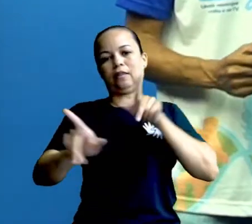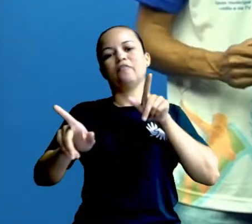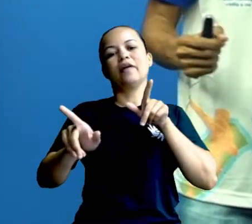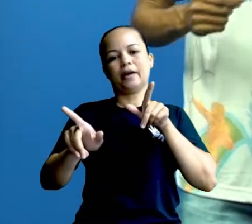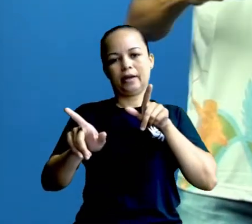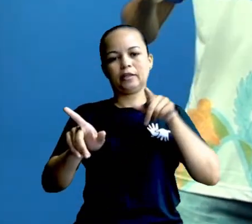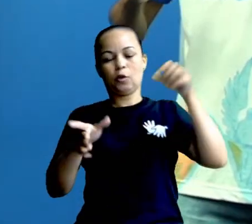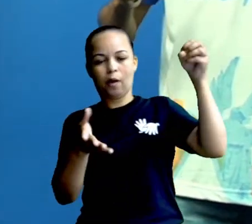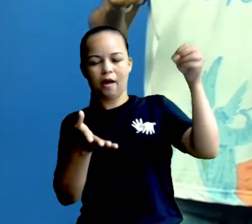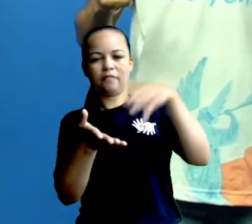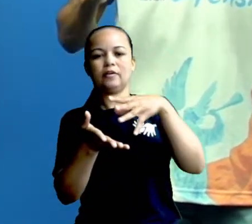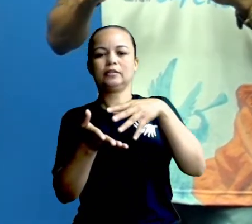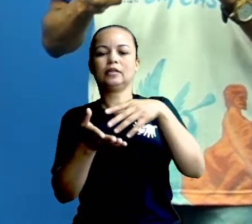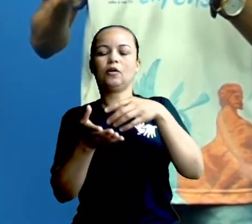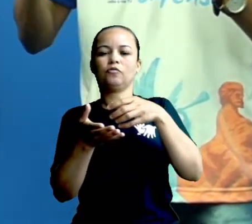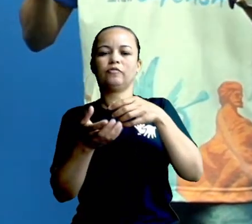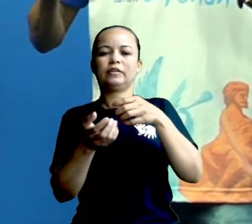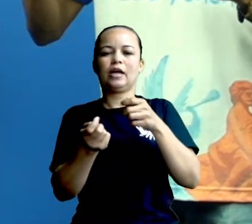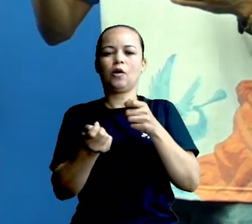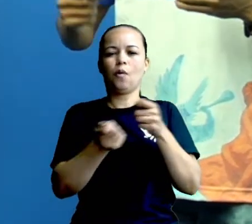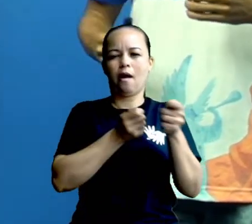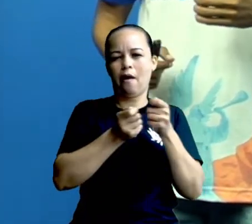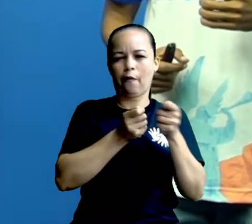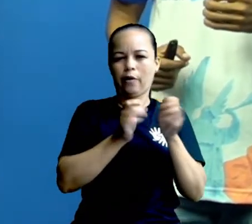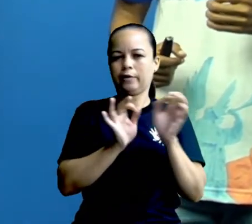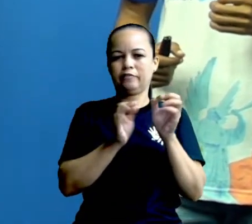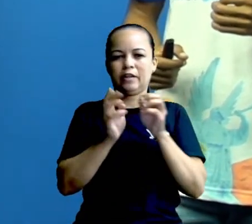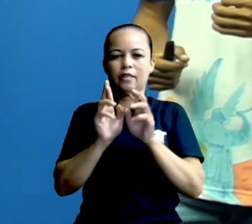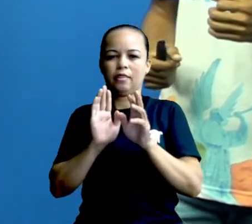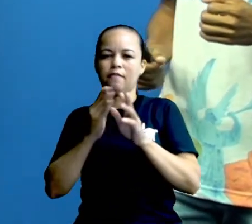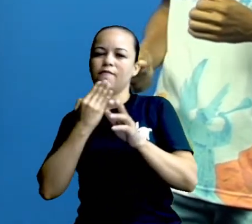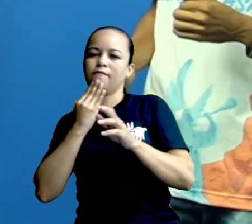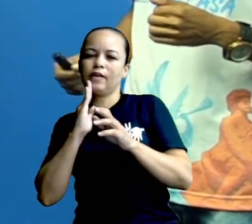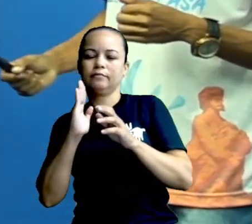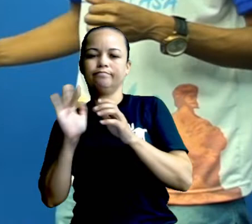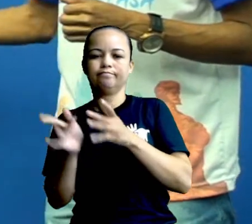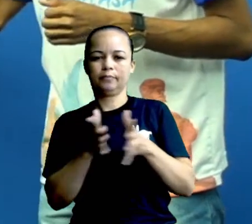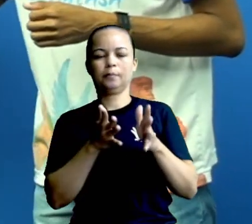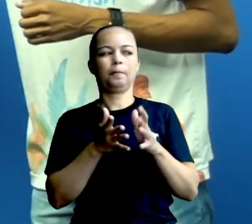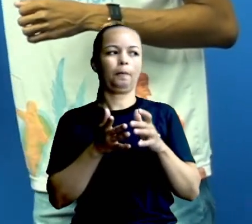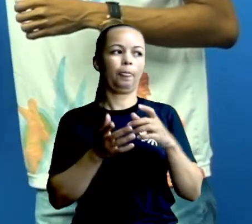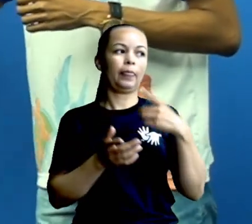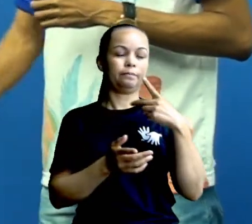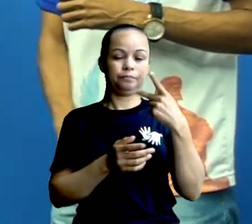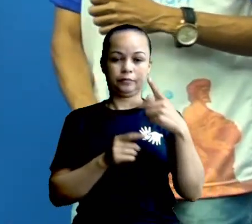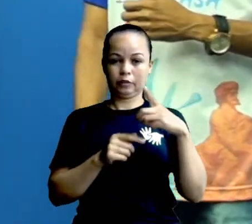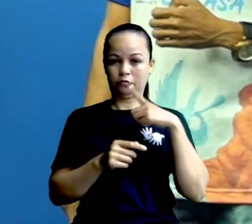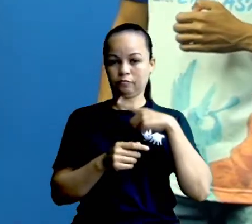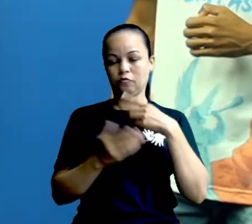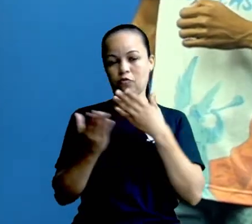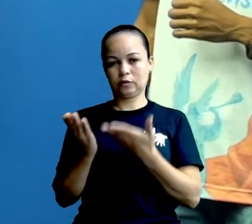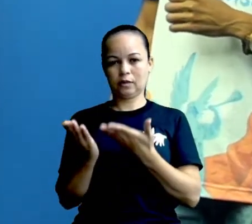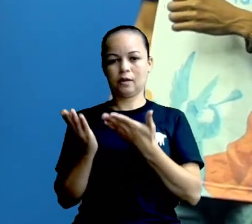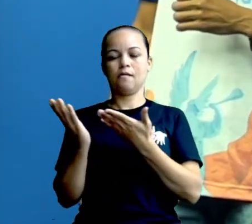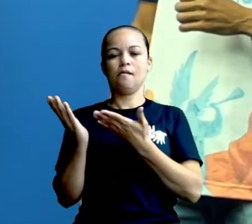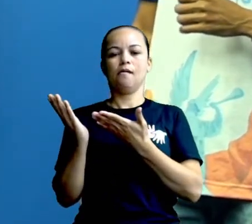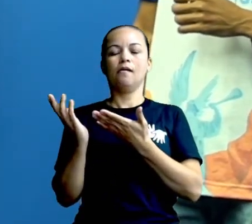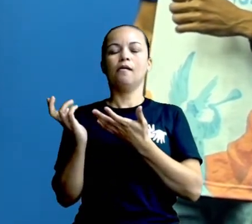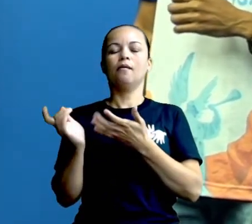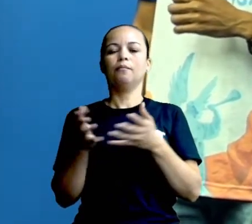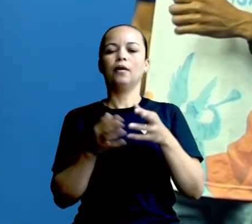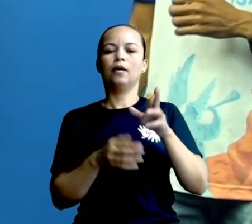uma reflexão diferente, não vai ter uma reflexão regular, tá bom? Então aqui eu vou ter uma reflexão